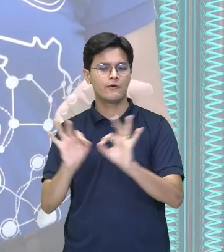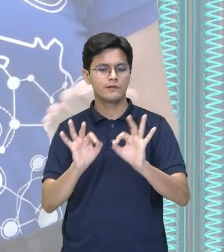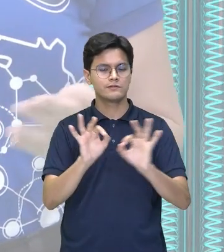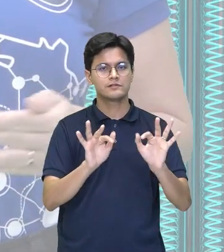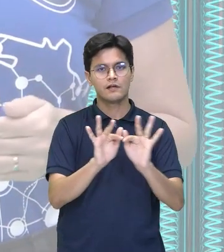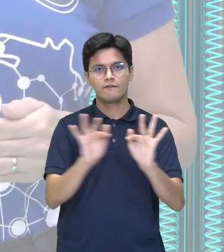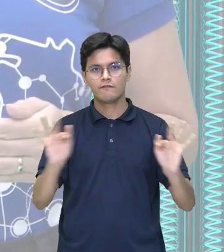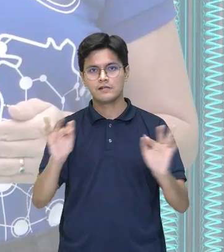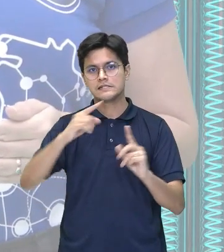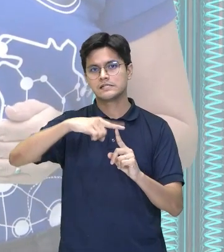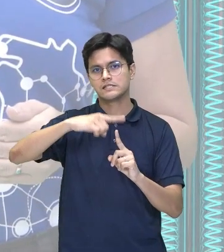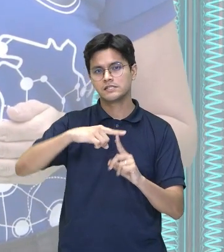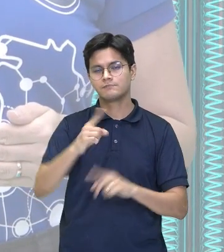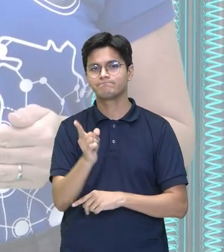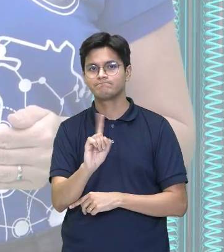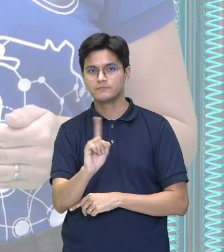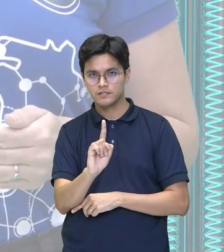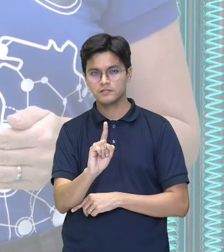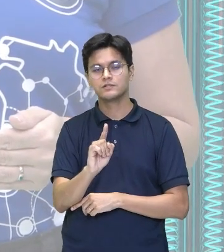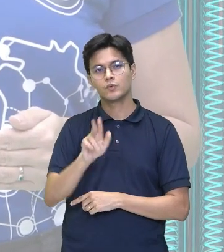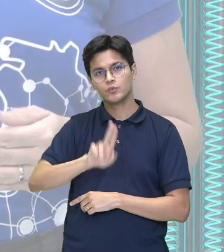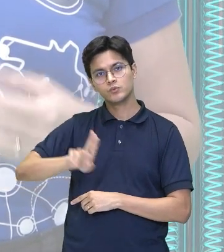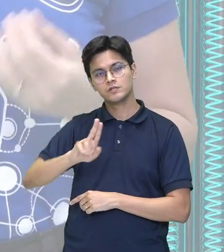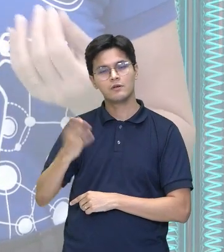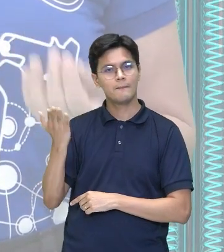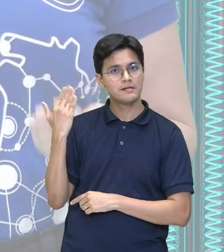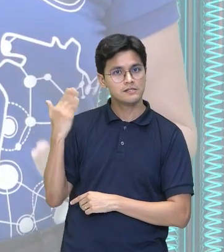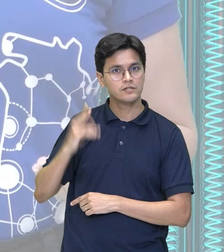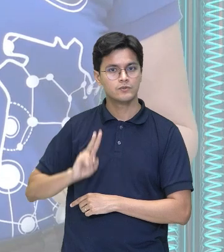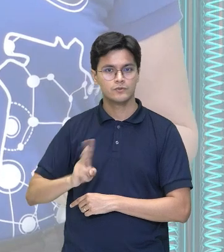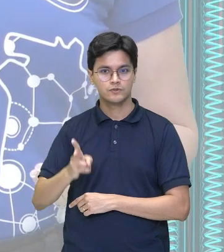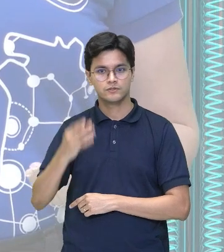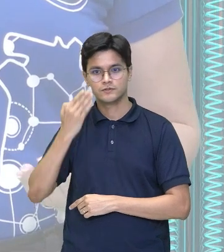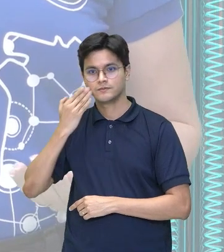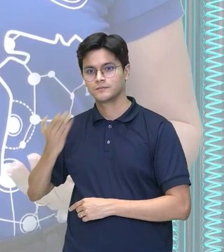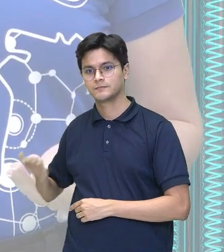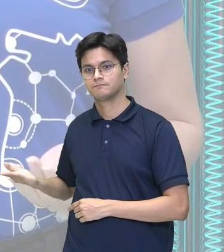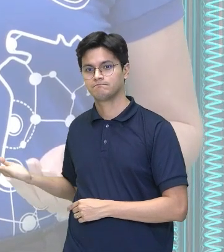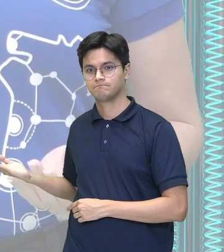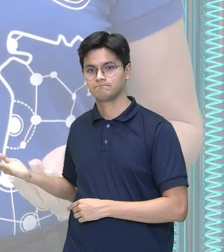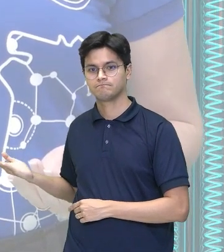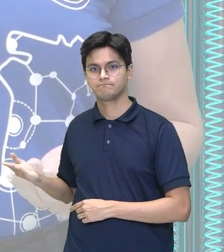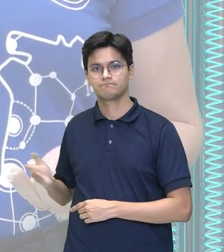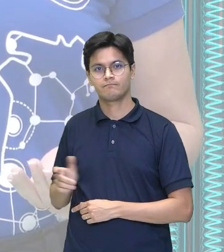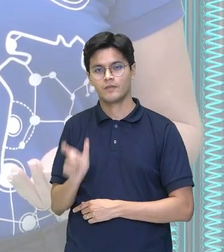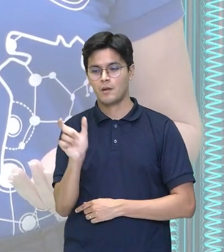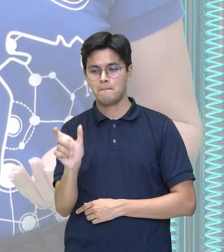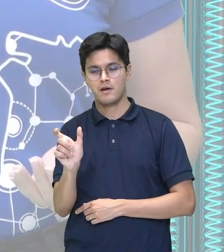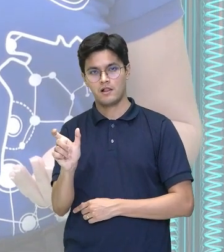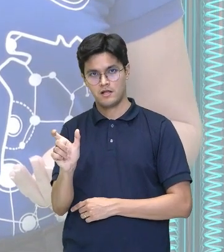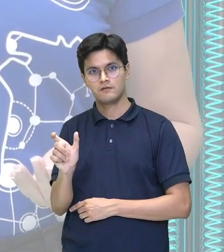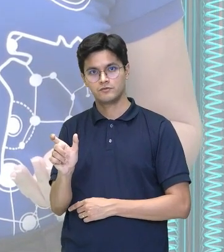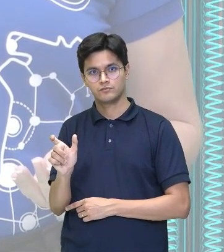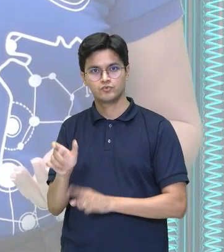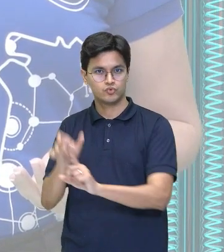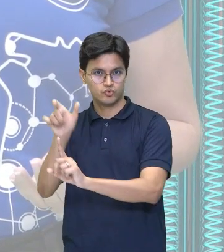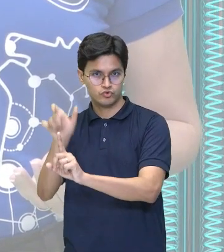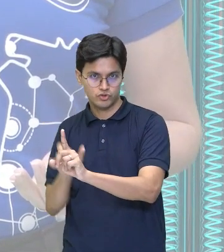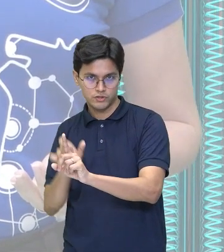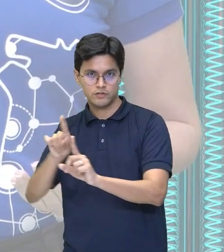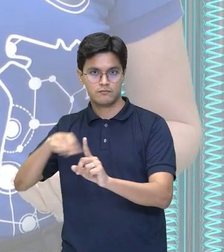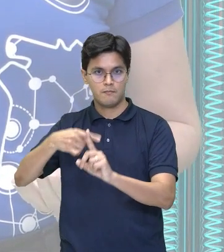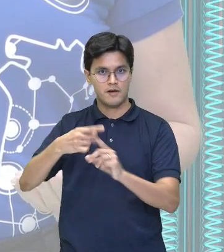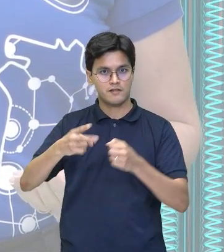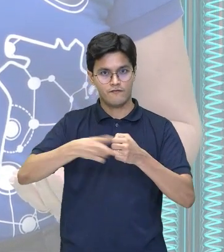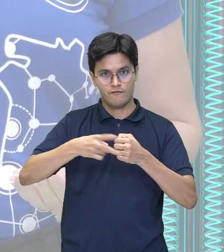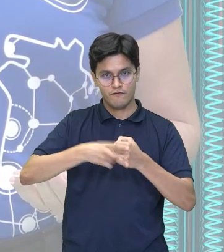forma negativa do past continuous? Aqui está. Sujeito, verbo to be, concordando